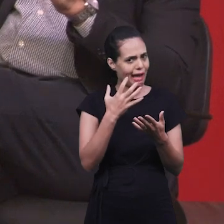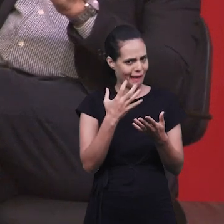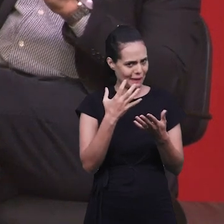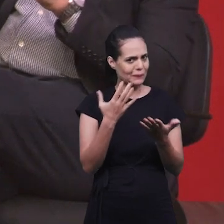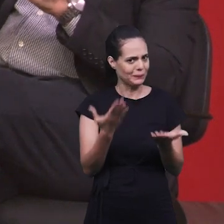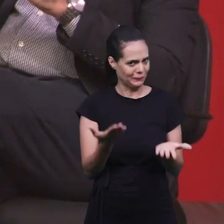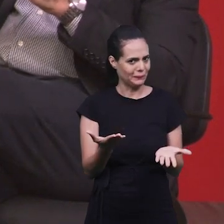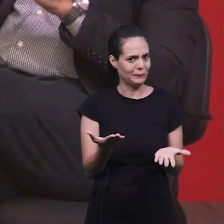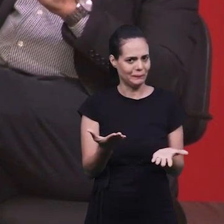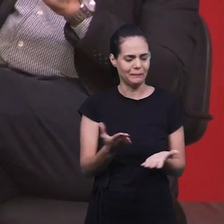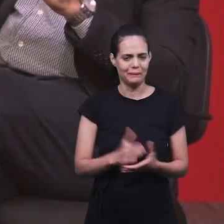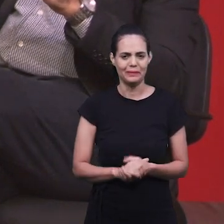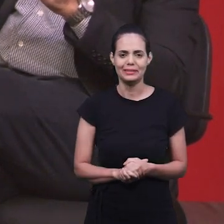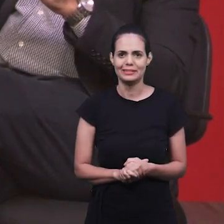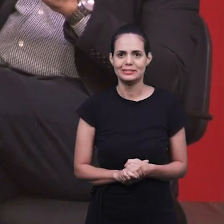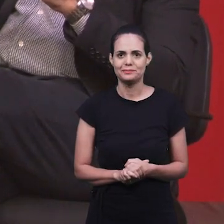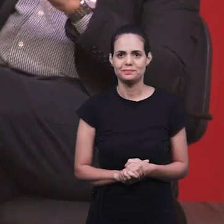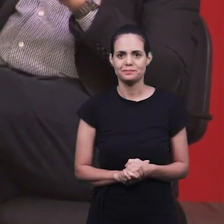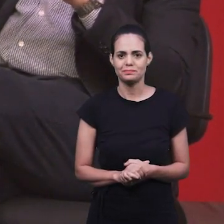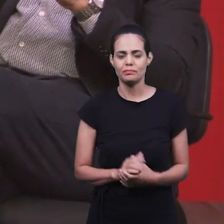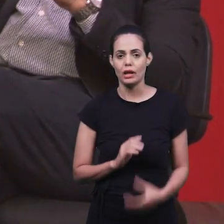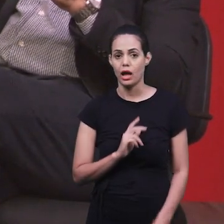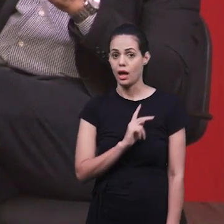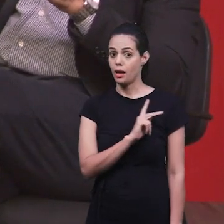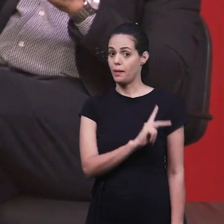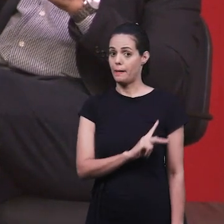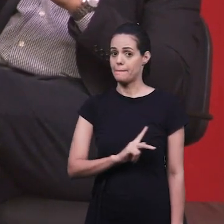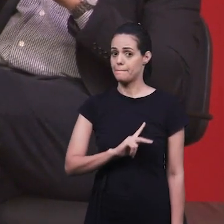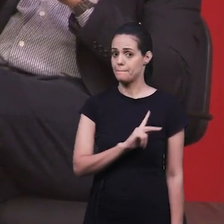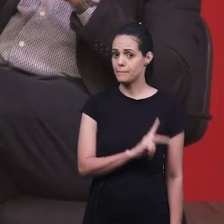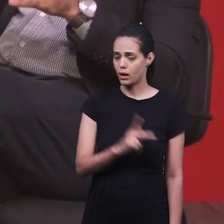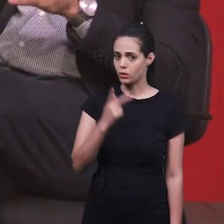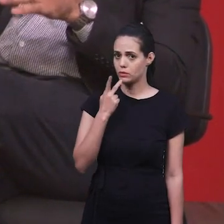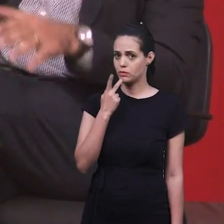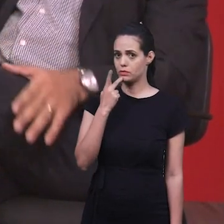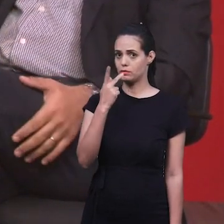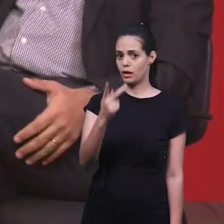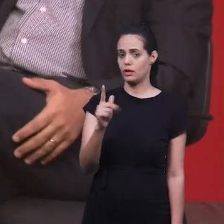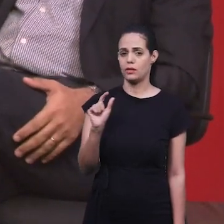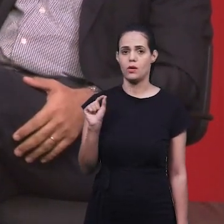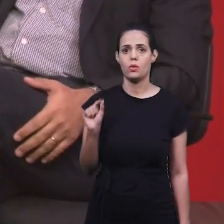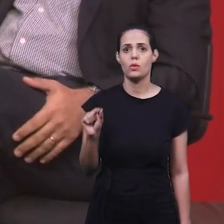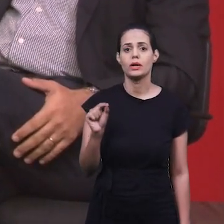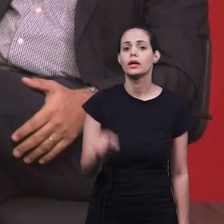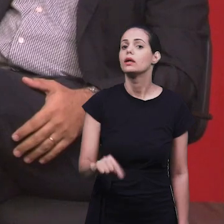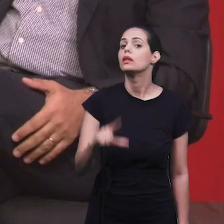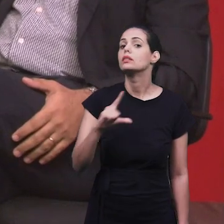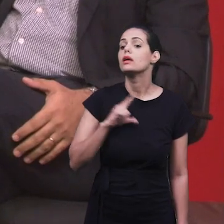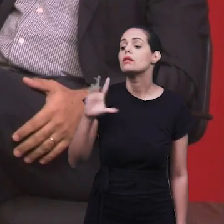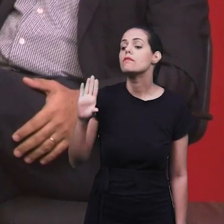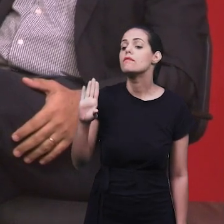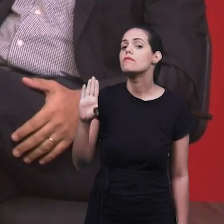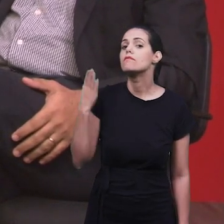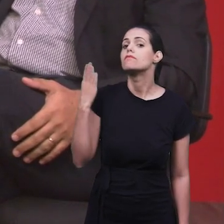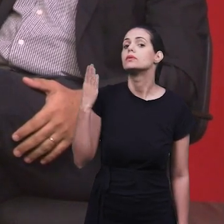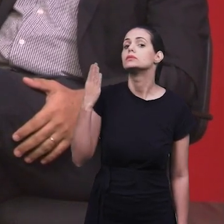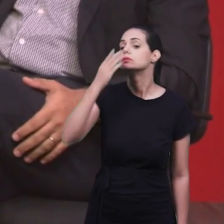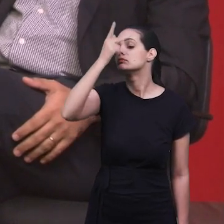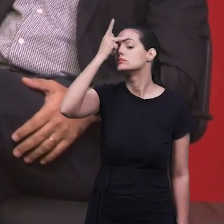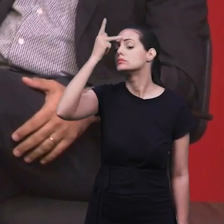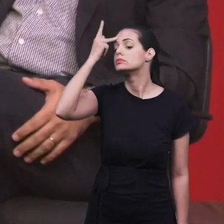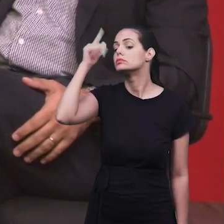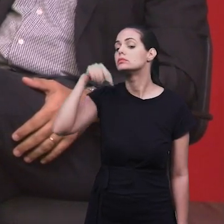Paulo ele não hesita em discernir e dizer que há alguns